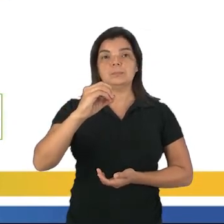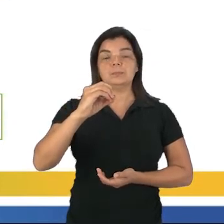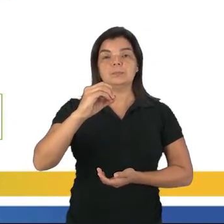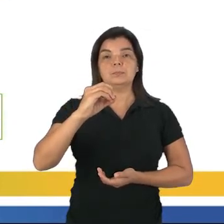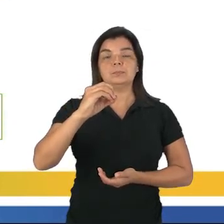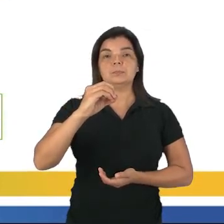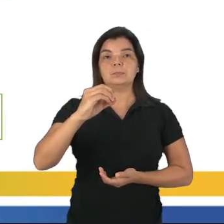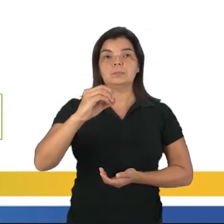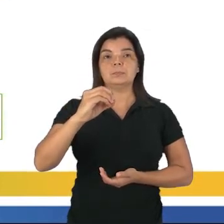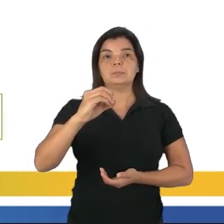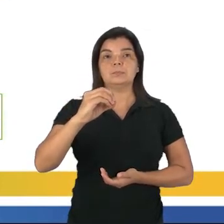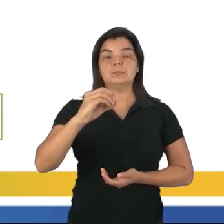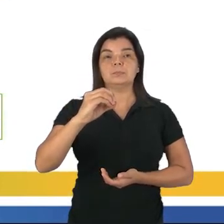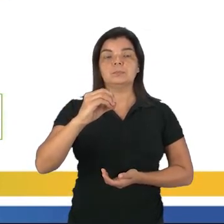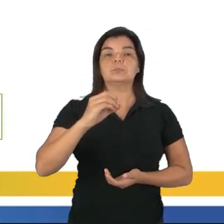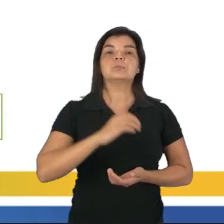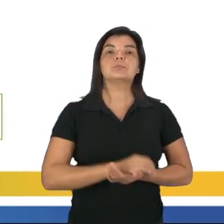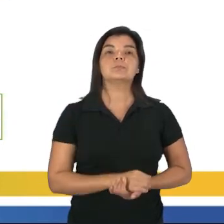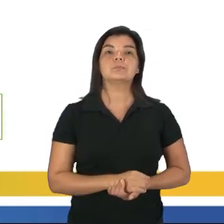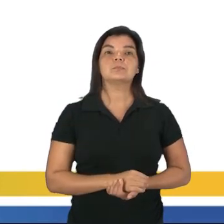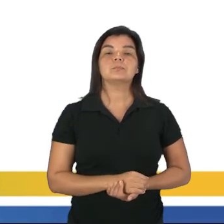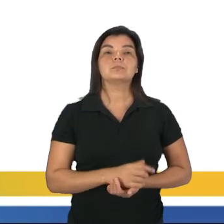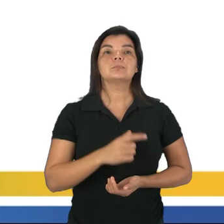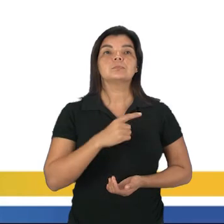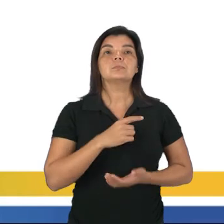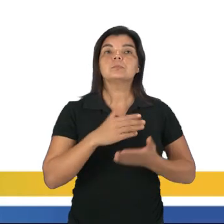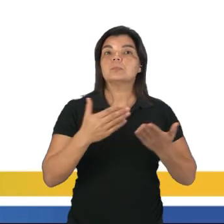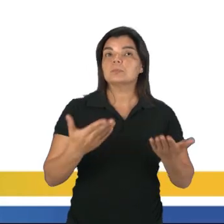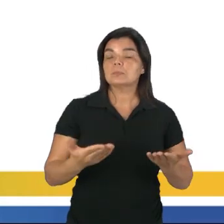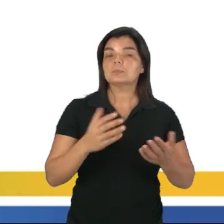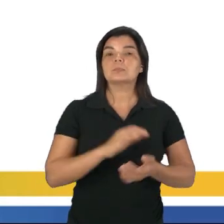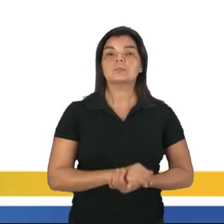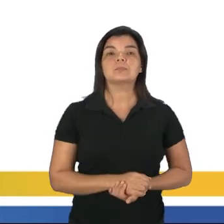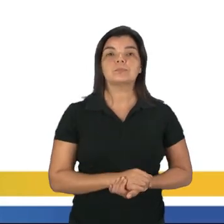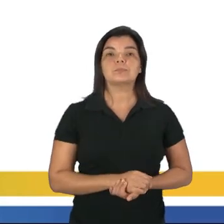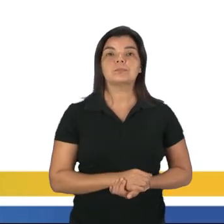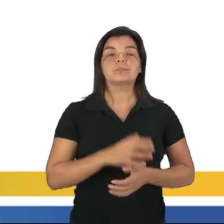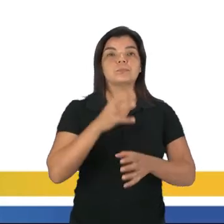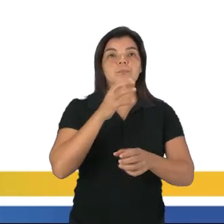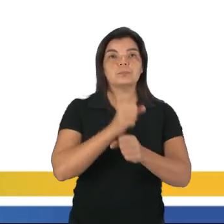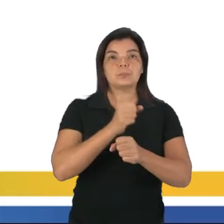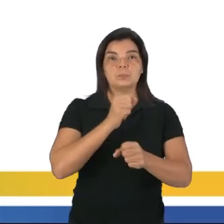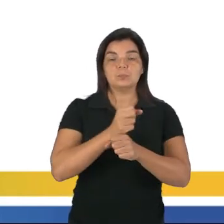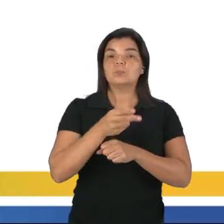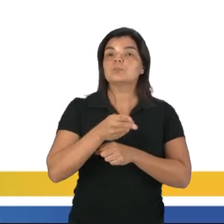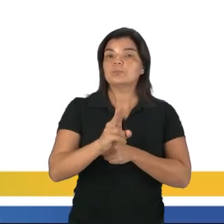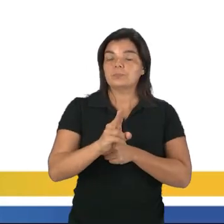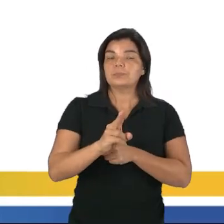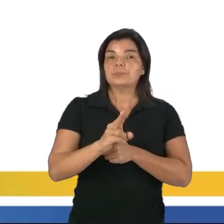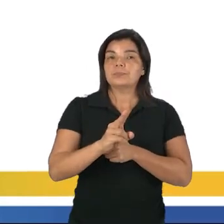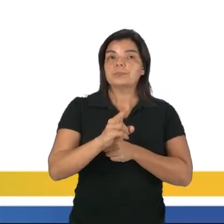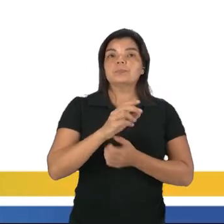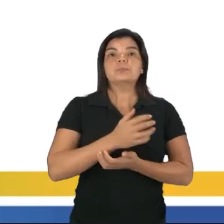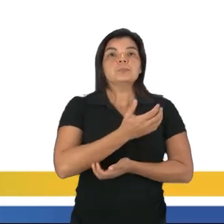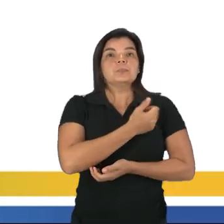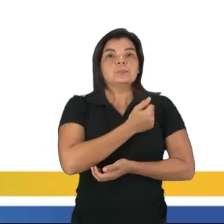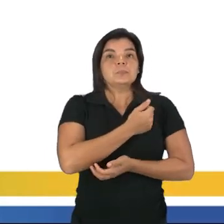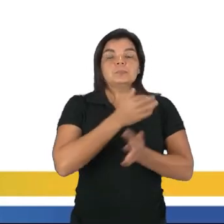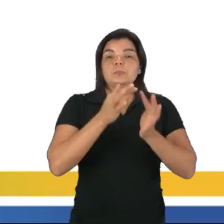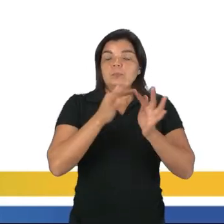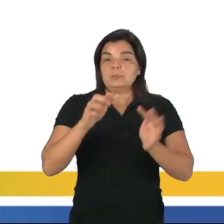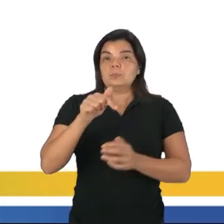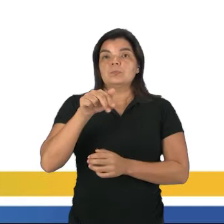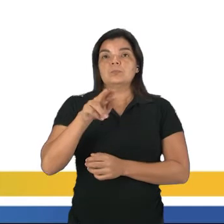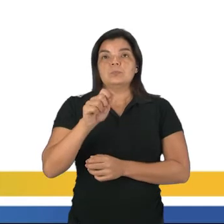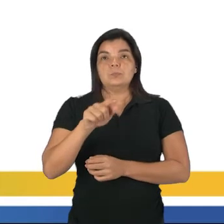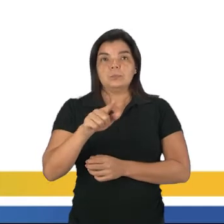na questão, ele é o valor zero, né? C igual a zero. Agora, para continuar o nosso estudo, a gente vai calcular o valor numérico de